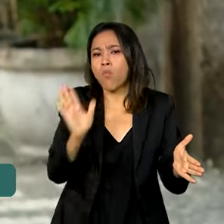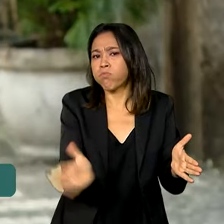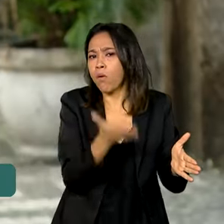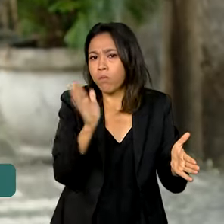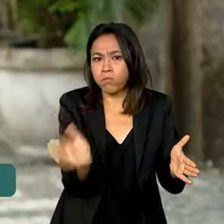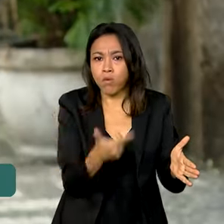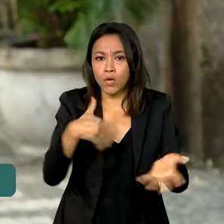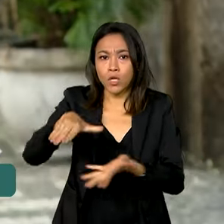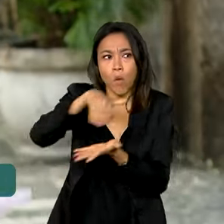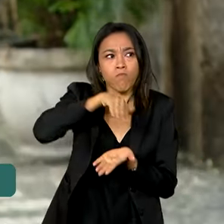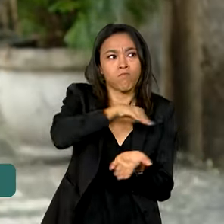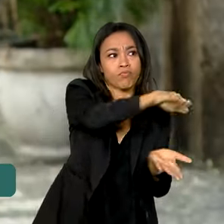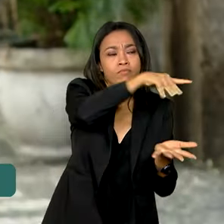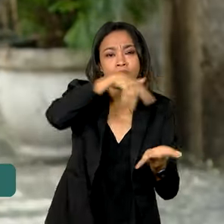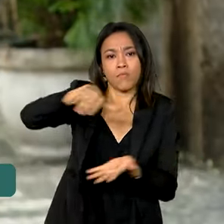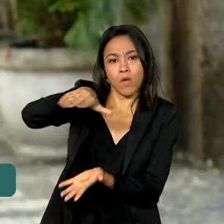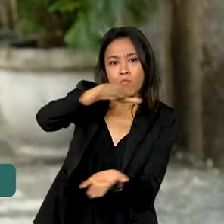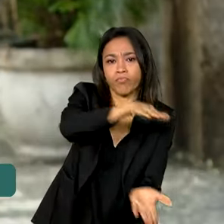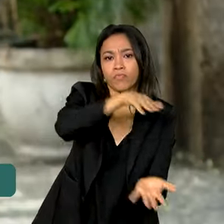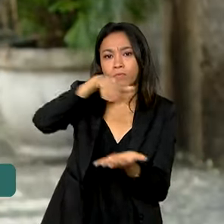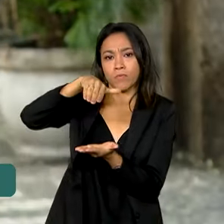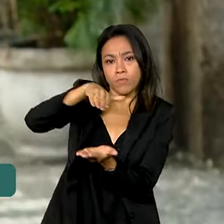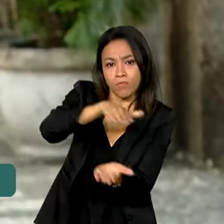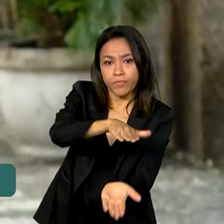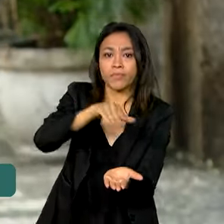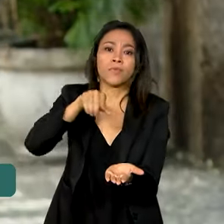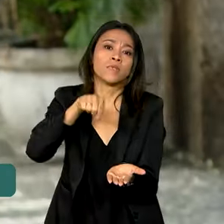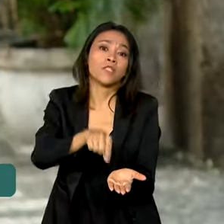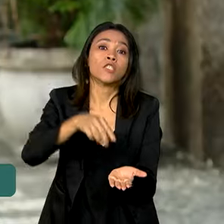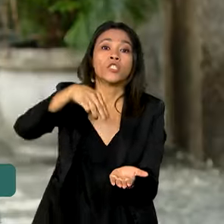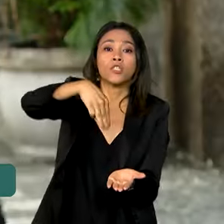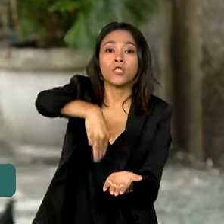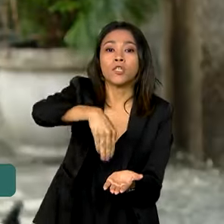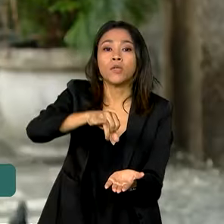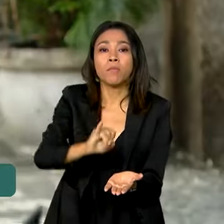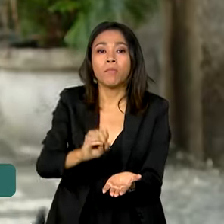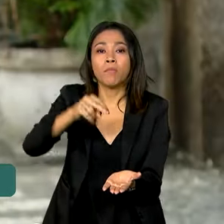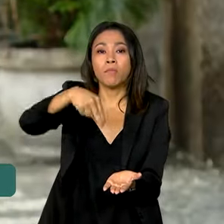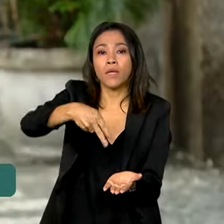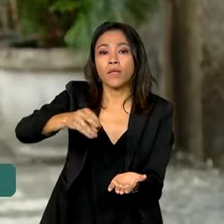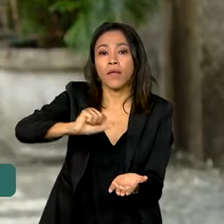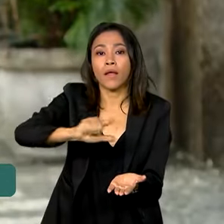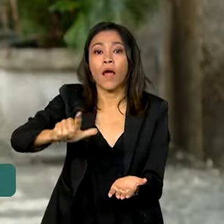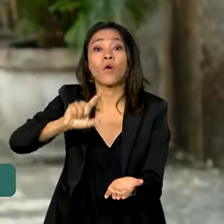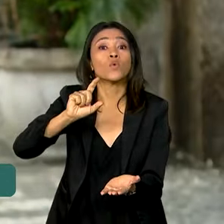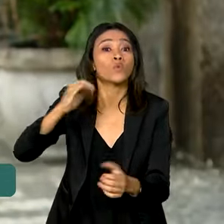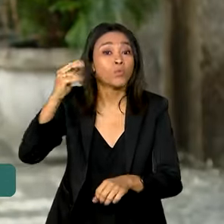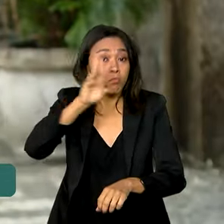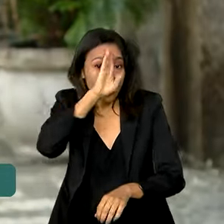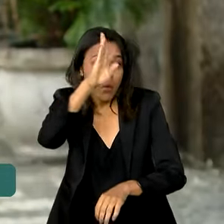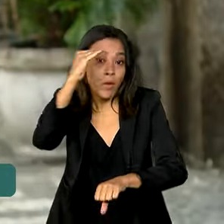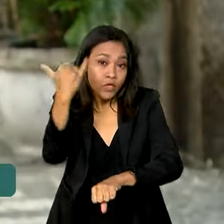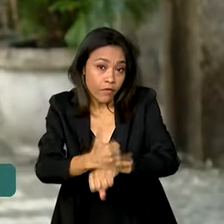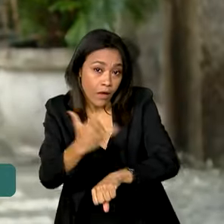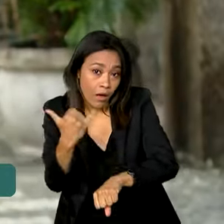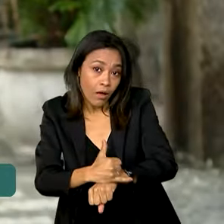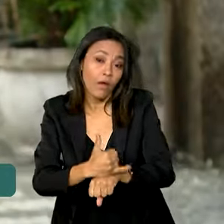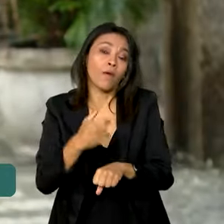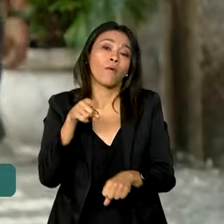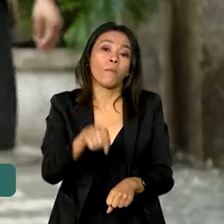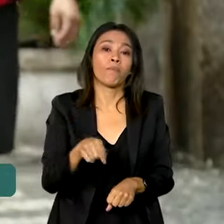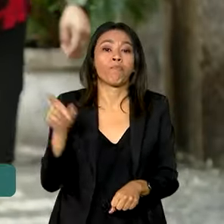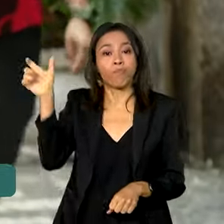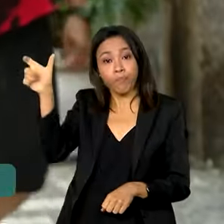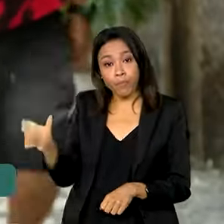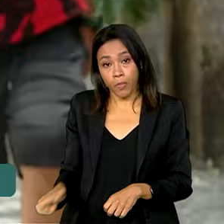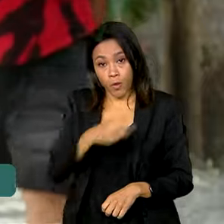ao armazenamento de granel sólido mineral, em especial o minério de ferro. Segundo o ministro de Portos